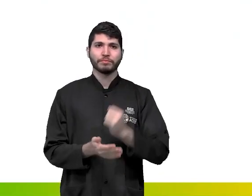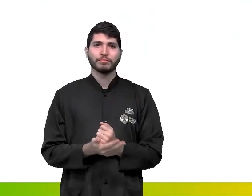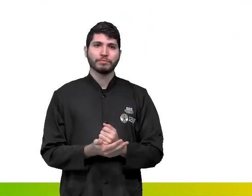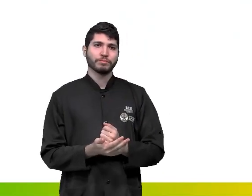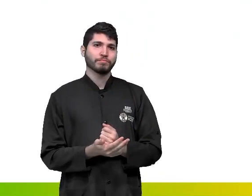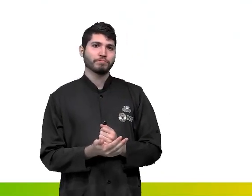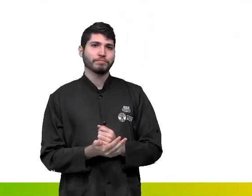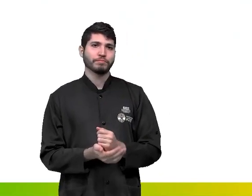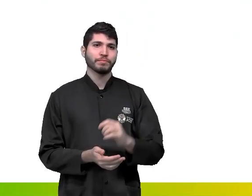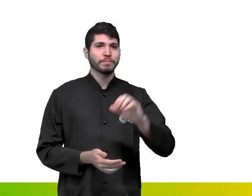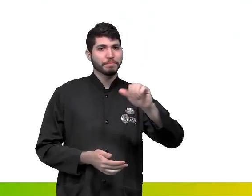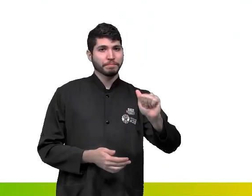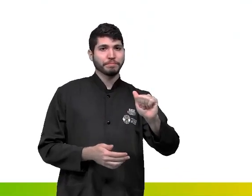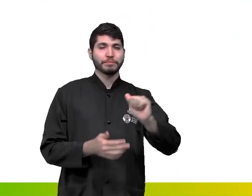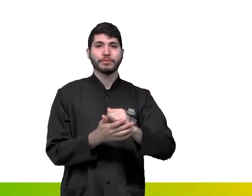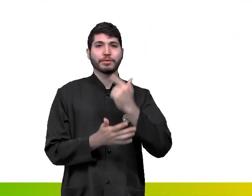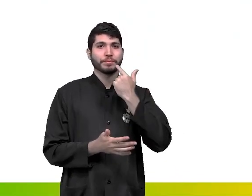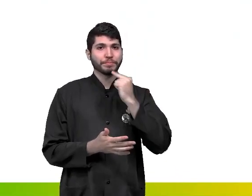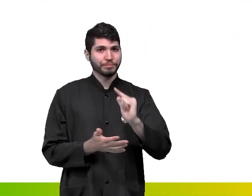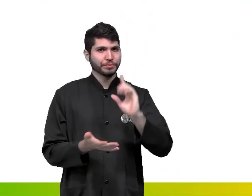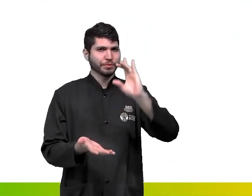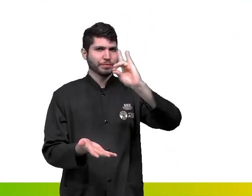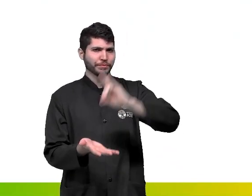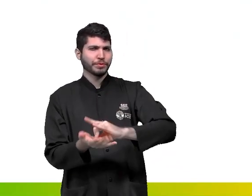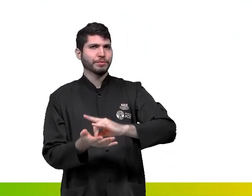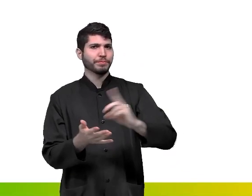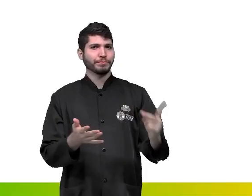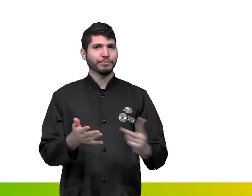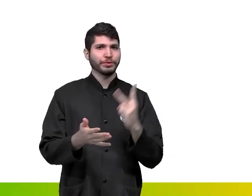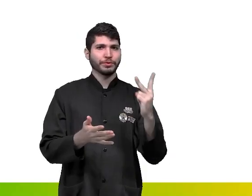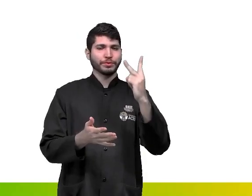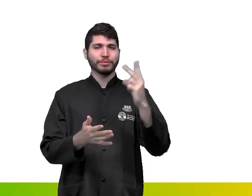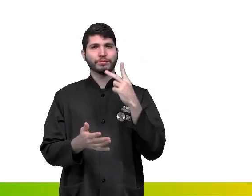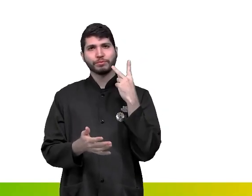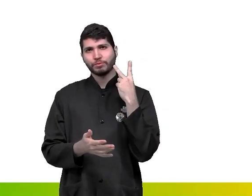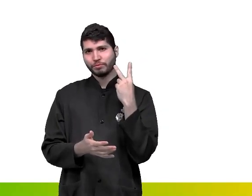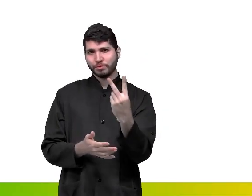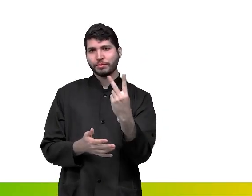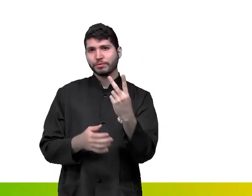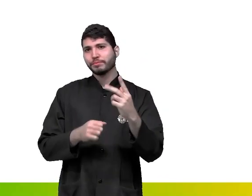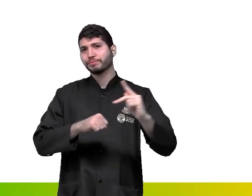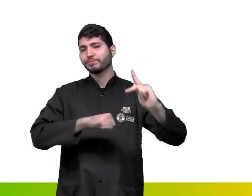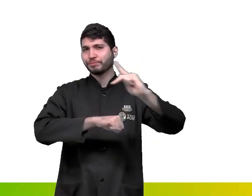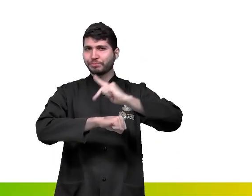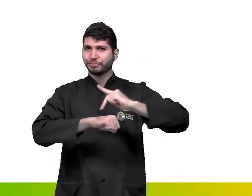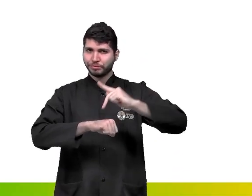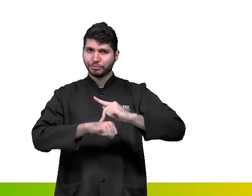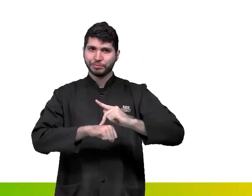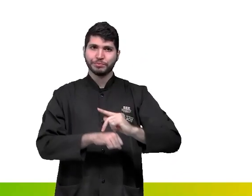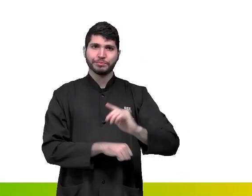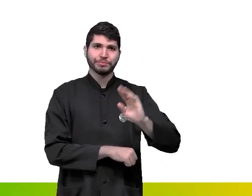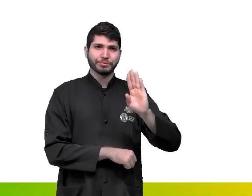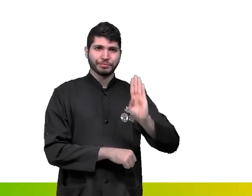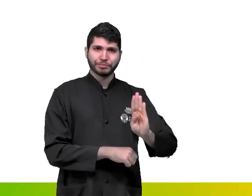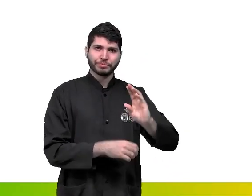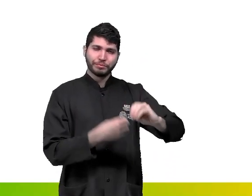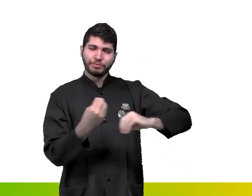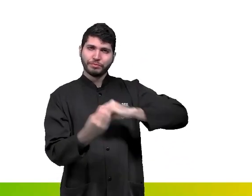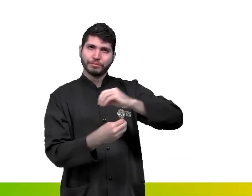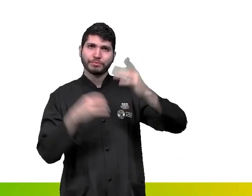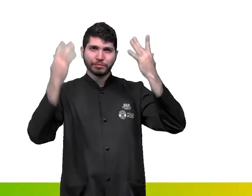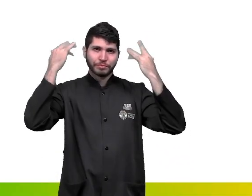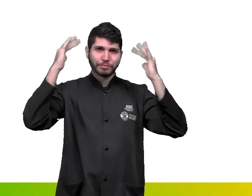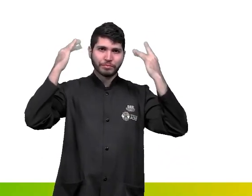dois países? Não é uma língua oficial, já vimos que é uma variação do espanhol. É uma mistura espontânea entre português e espanhol usada em